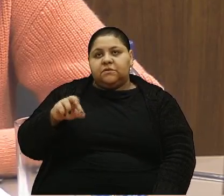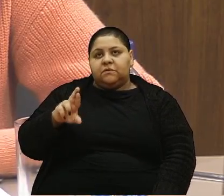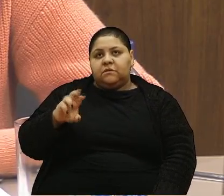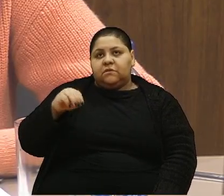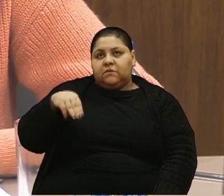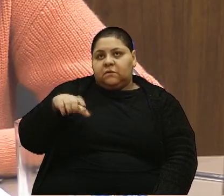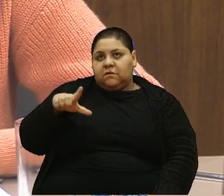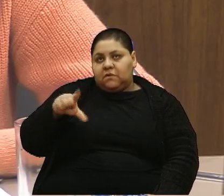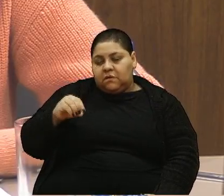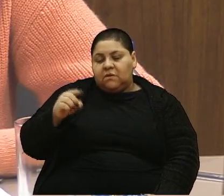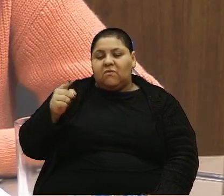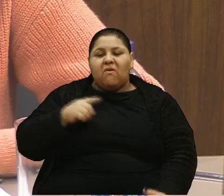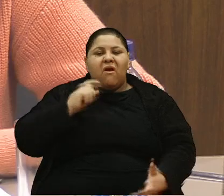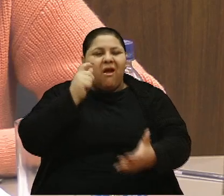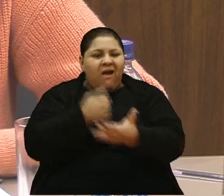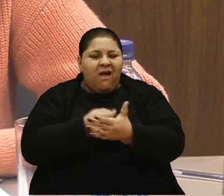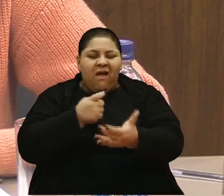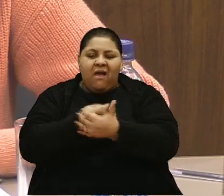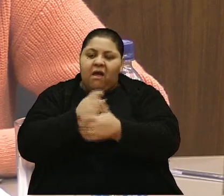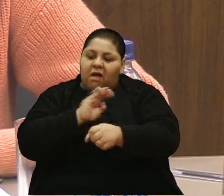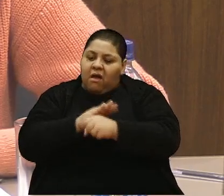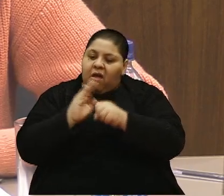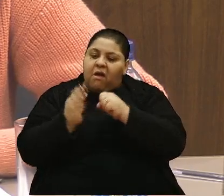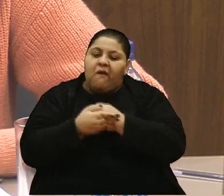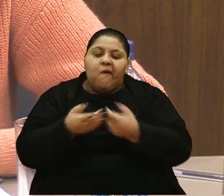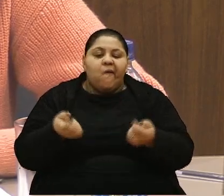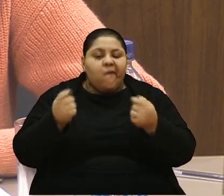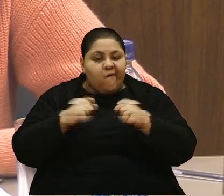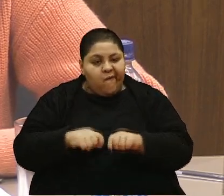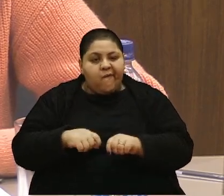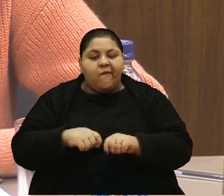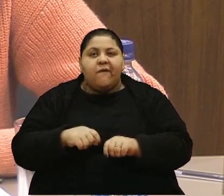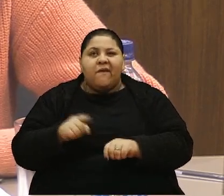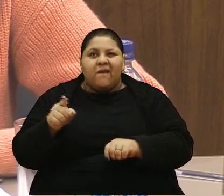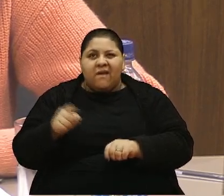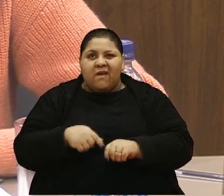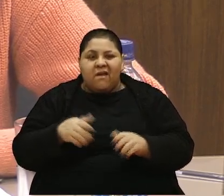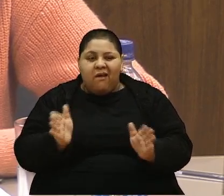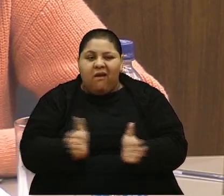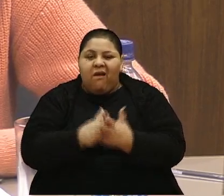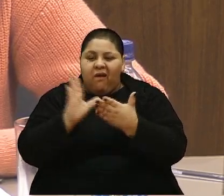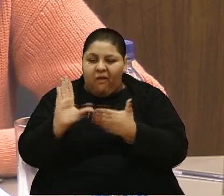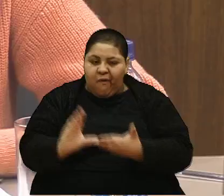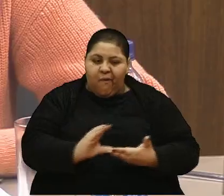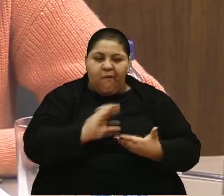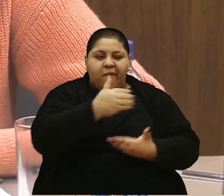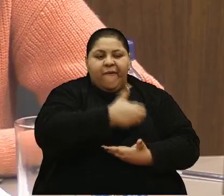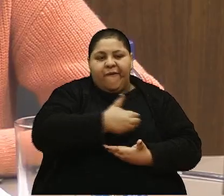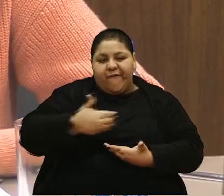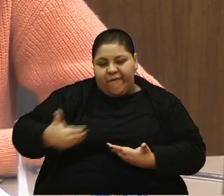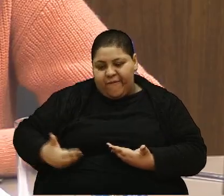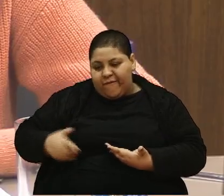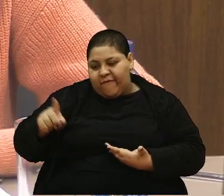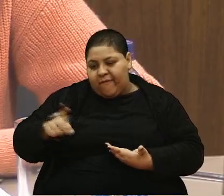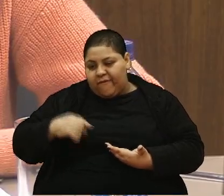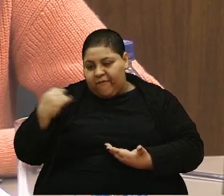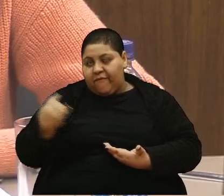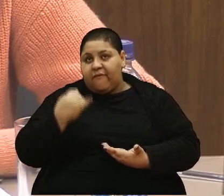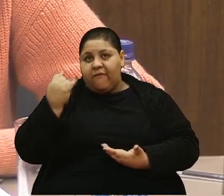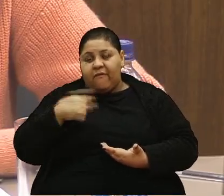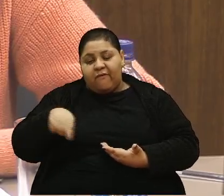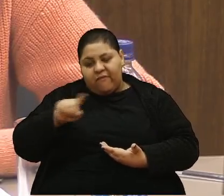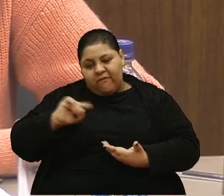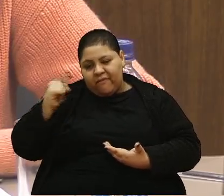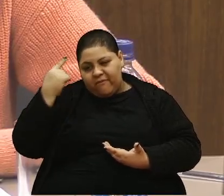de um bairro que precisa tanto e que é tão carente de investimento público. Então, é fundamental a gente